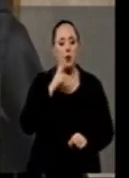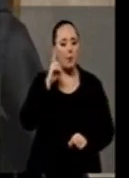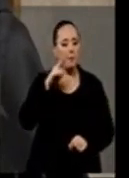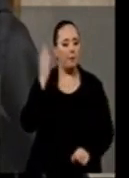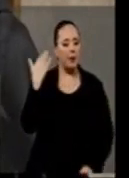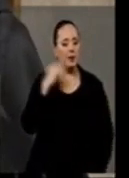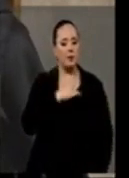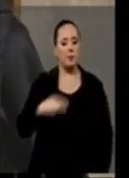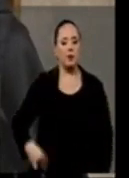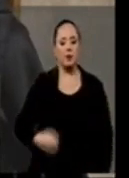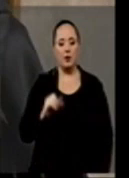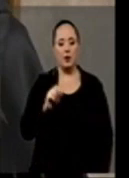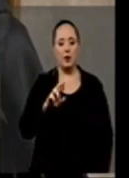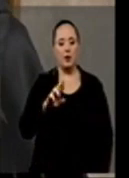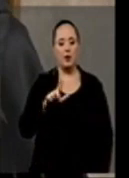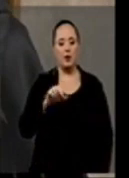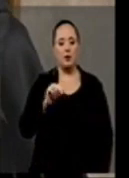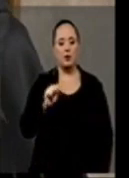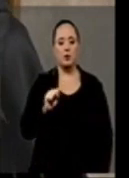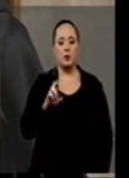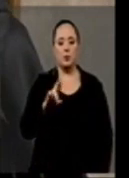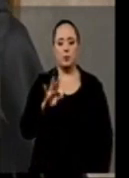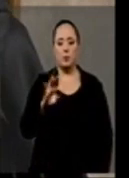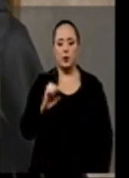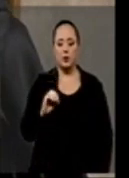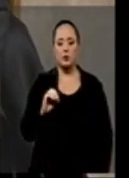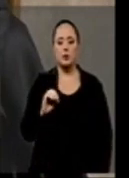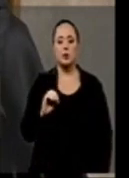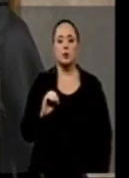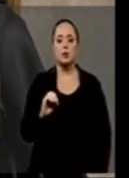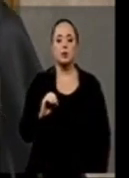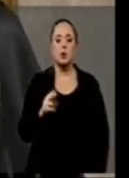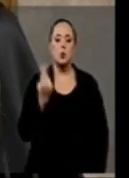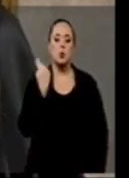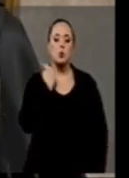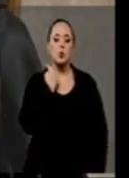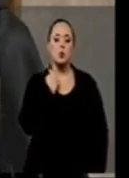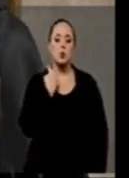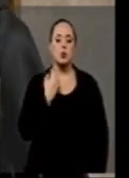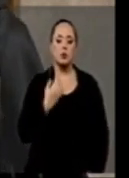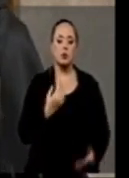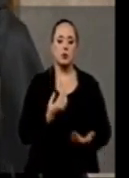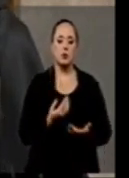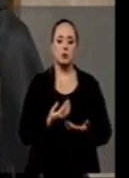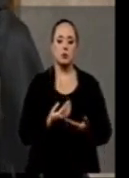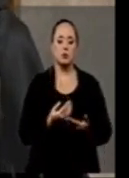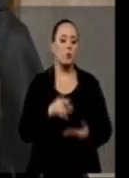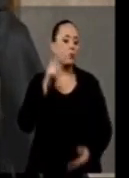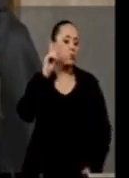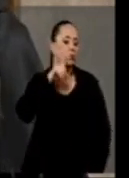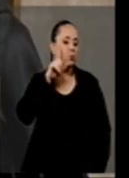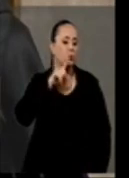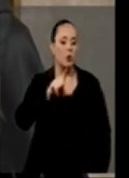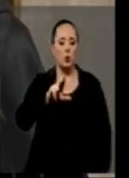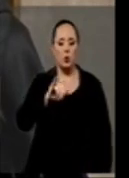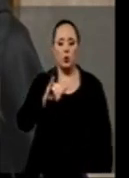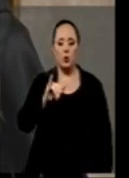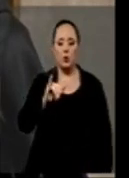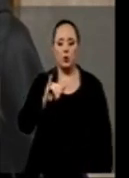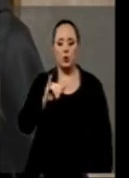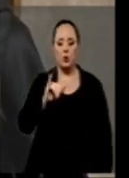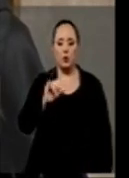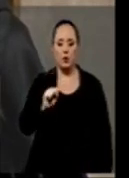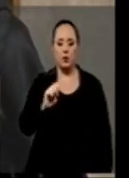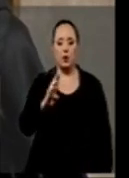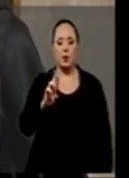carlos ayres britto da do juiz da suprema corte norte-americana no ibram day luiz